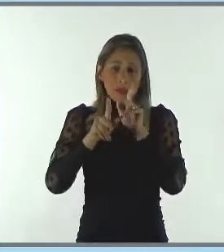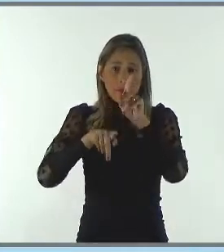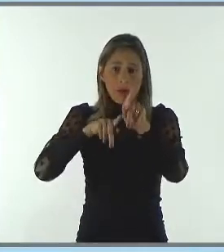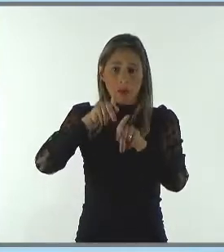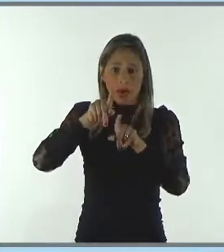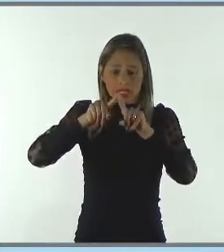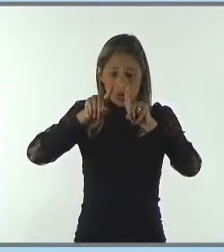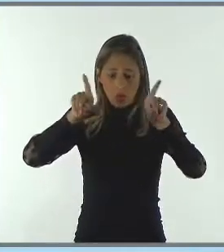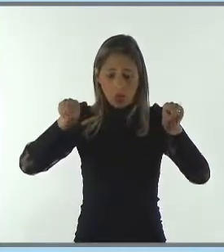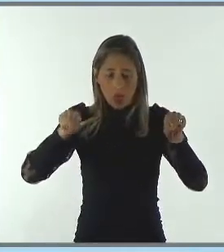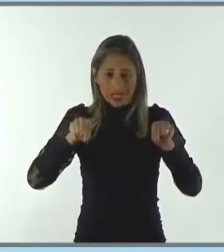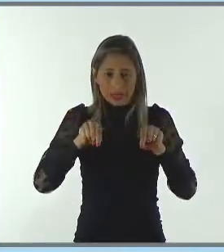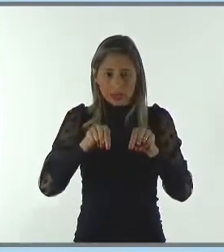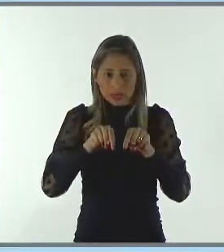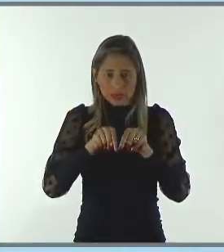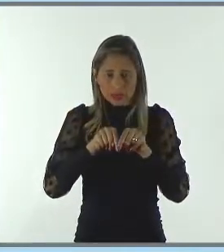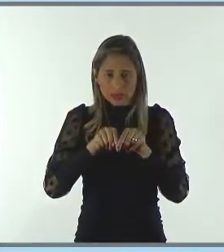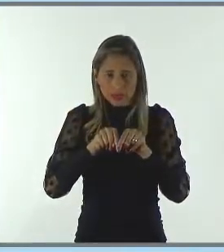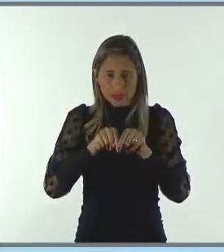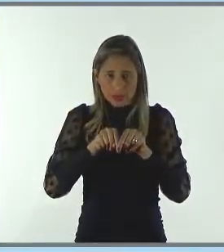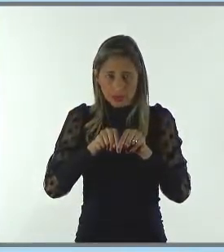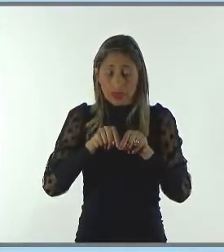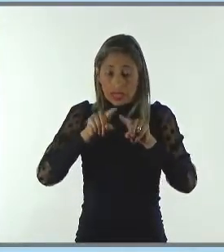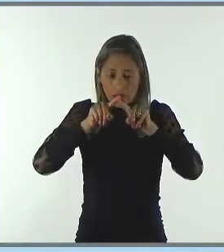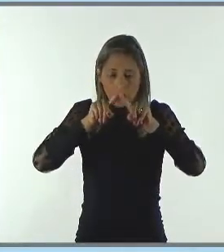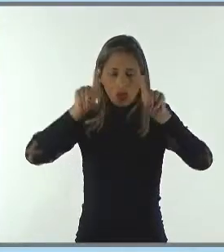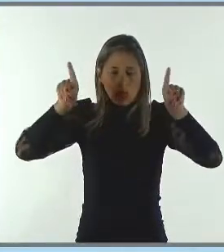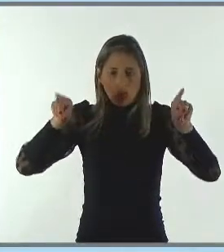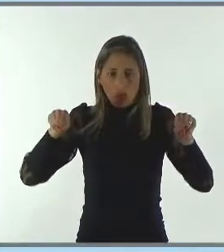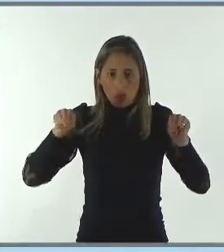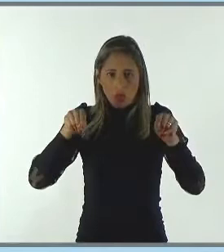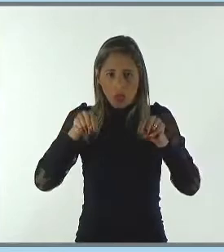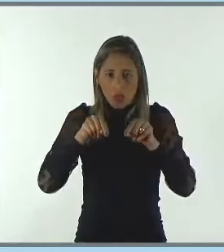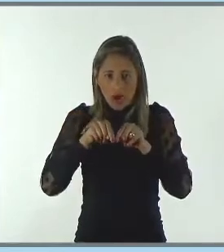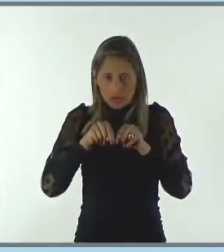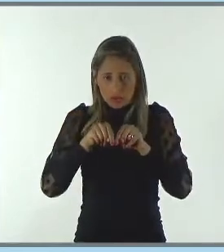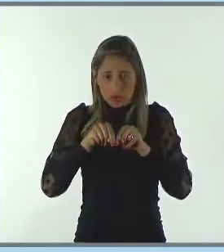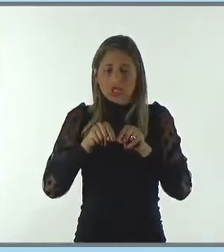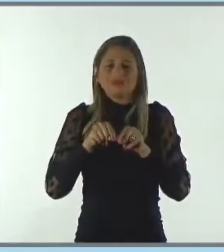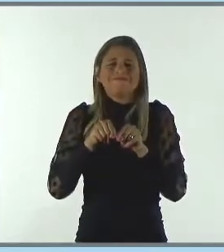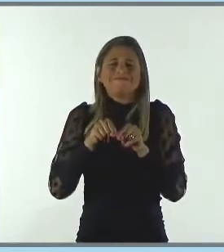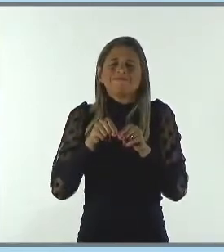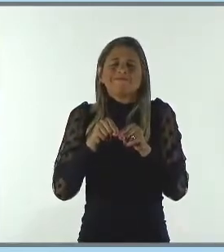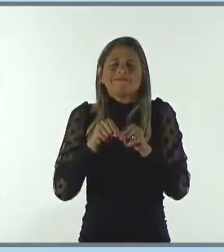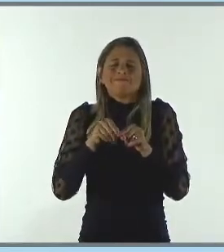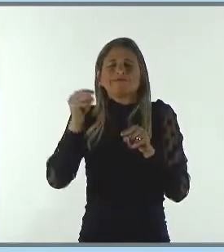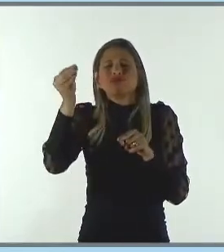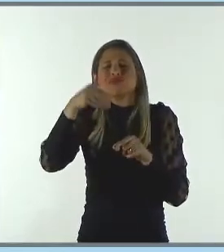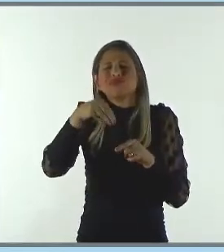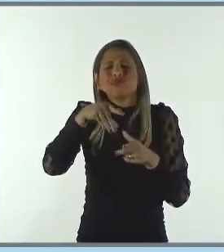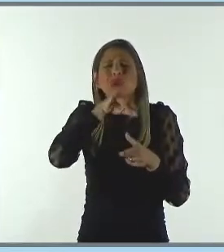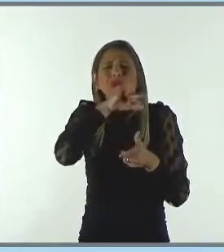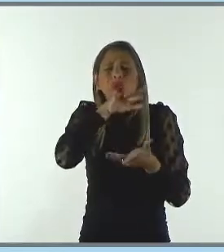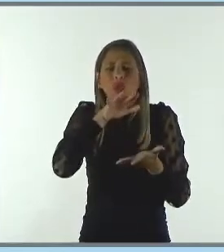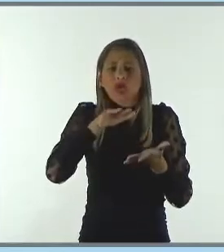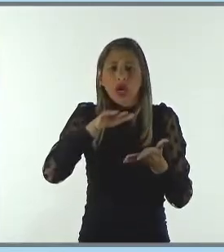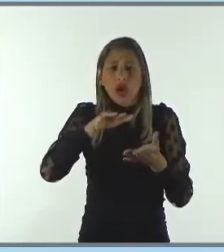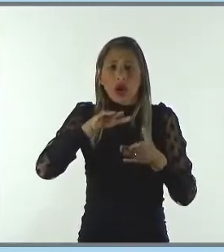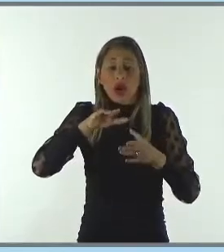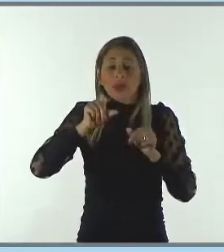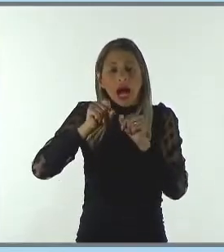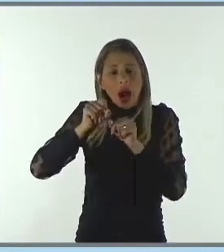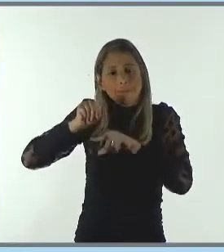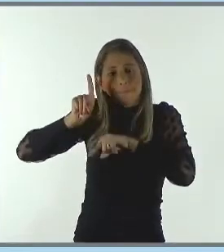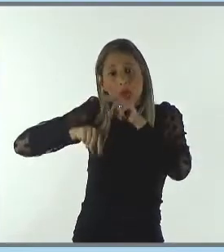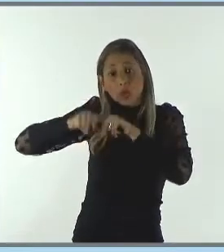quadro dantesco, né? Nós temos um quadro de precarização, seja da produção do livro,